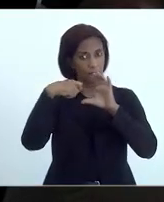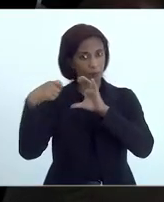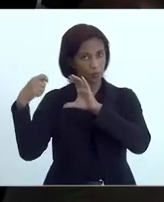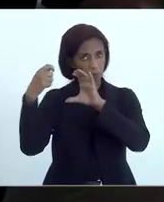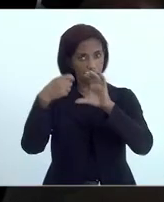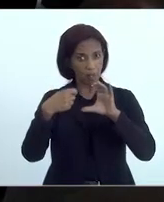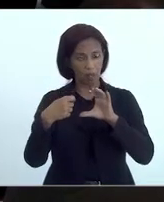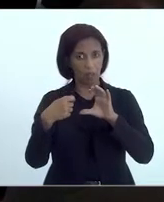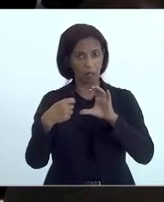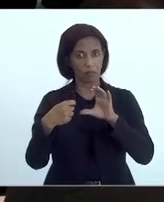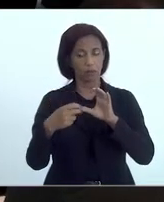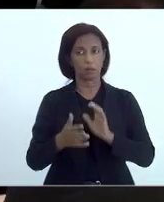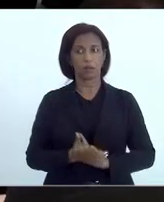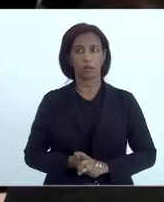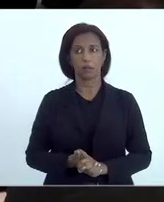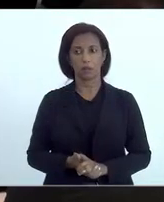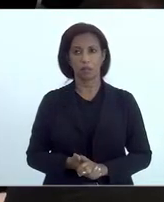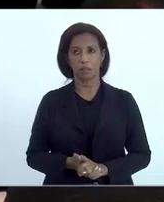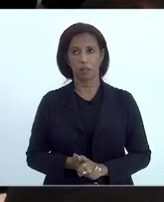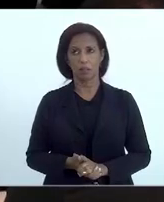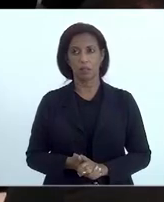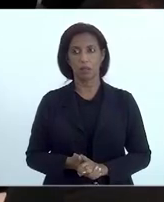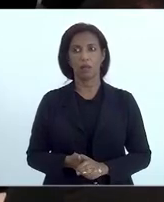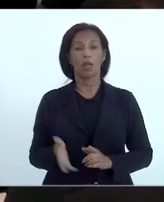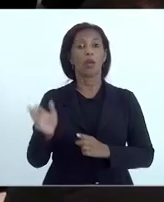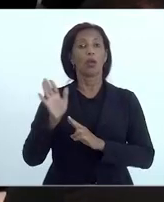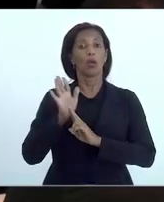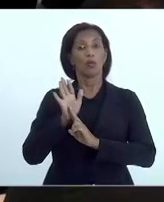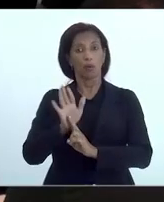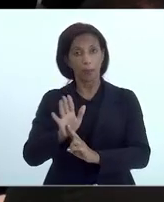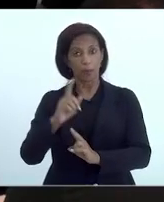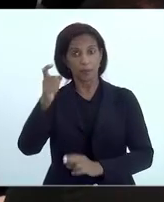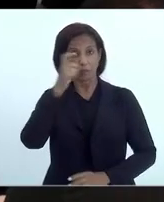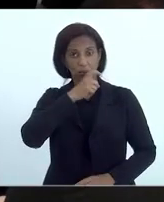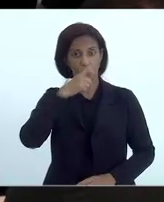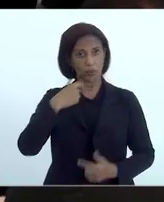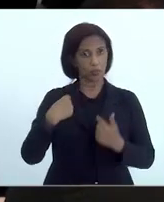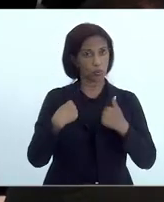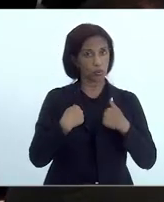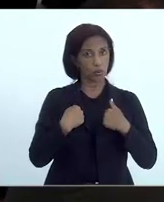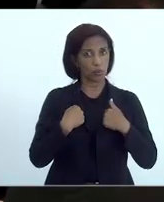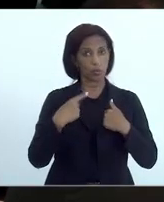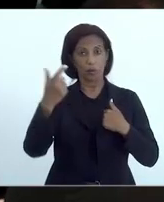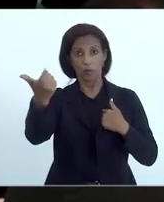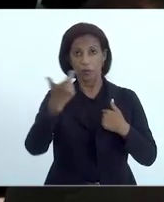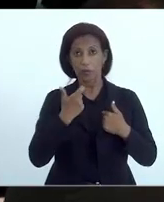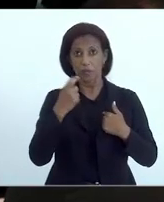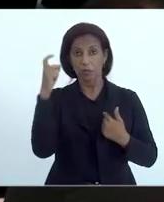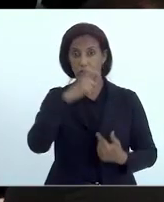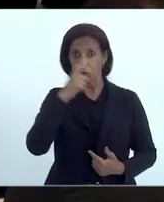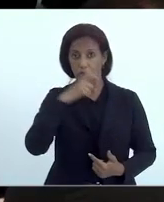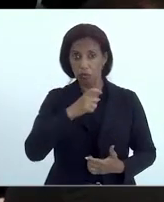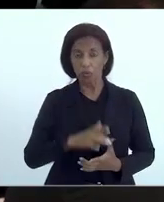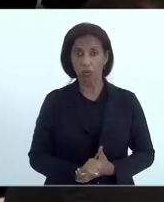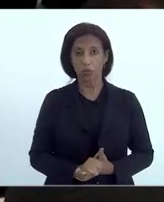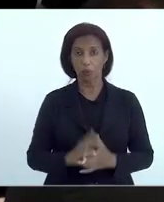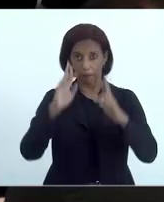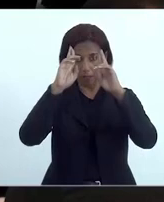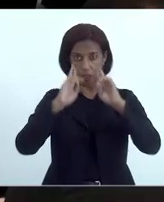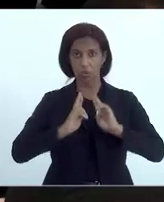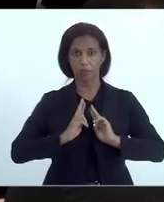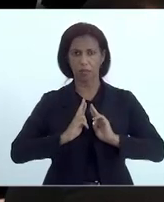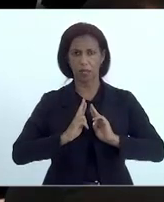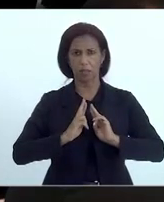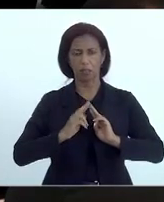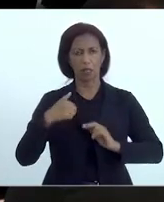vou representar contra você a letra do Conselho de aquele essa casa tá me chamando de mentiroso vossa excelência me chamou de mentiroso textualmente Me